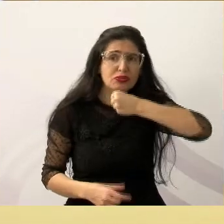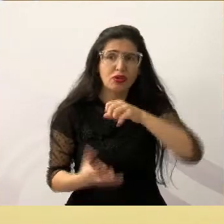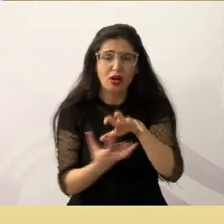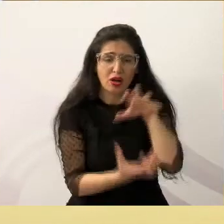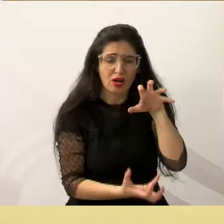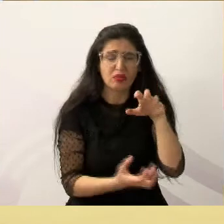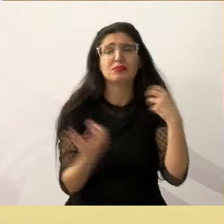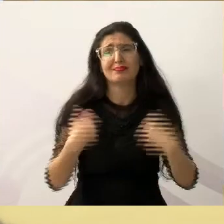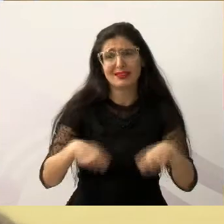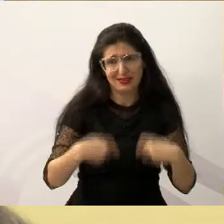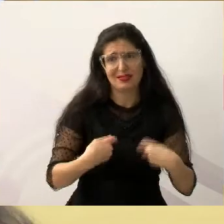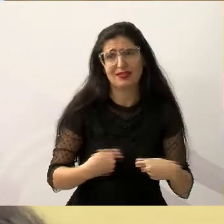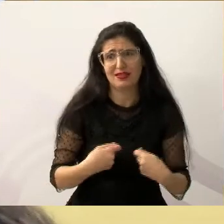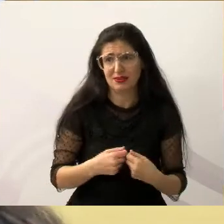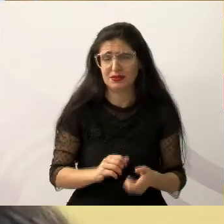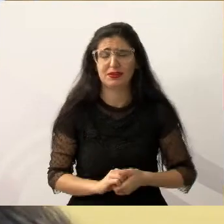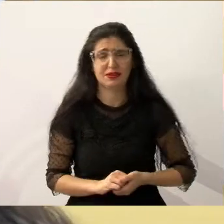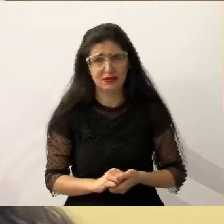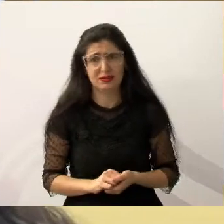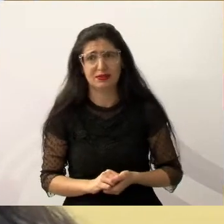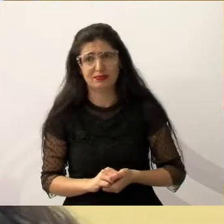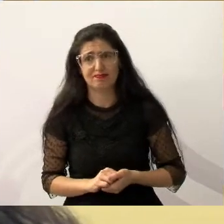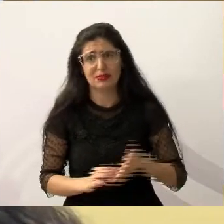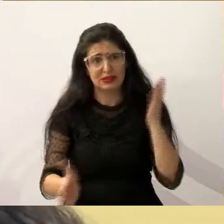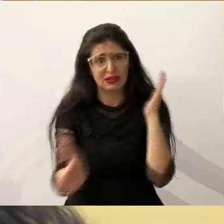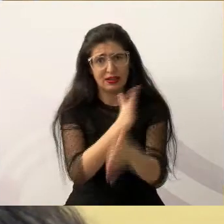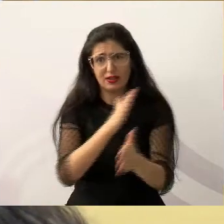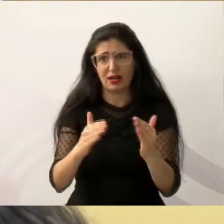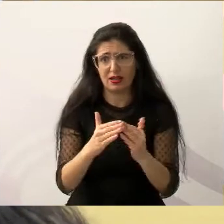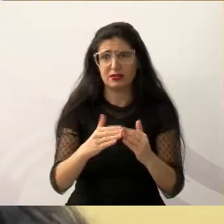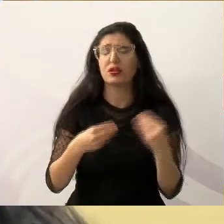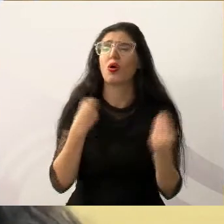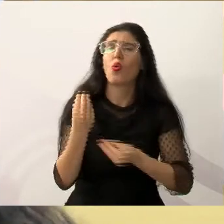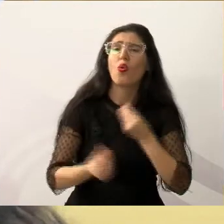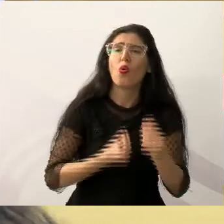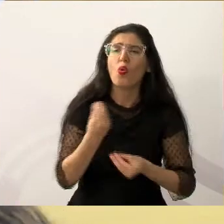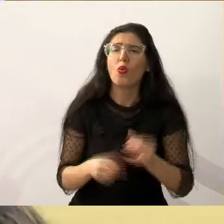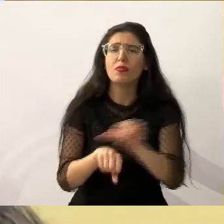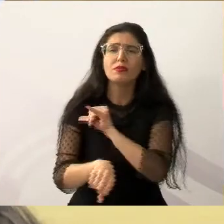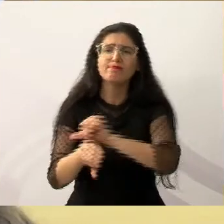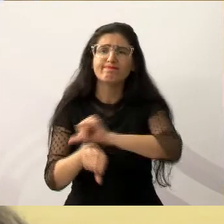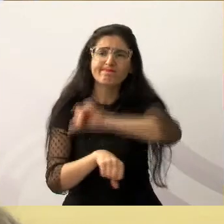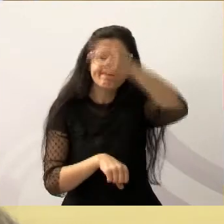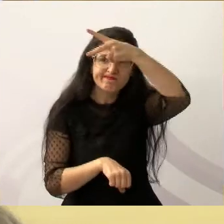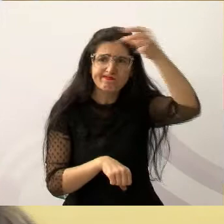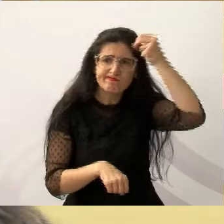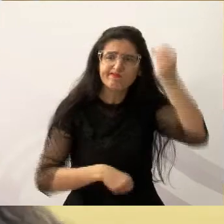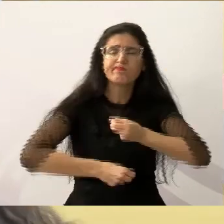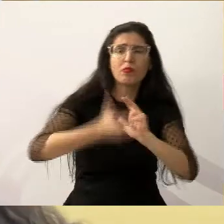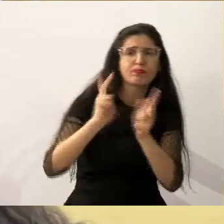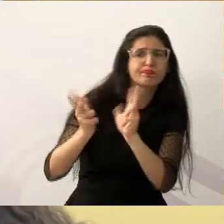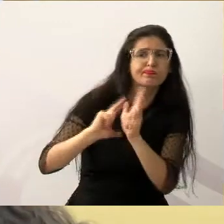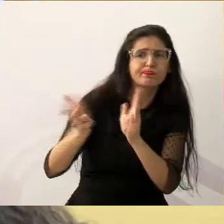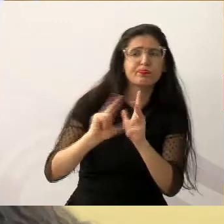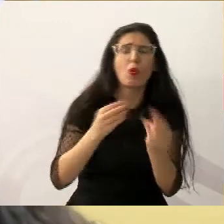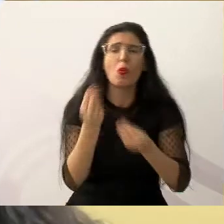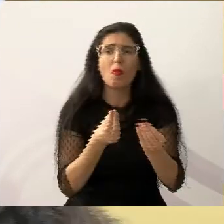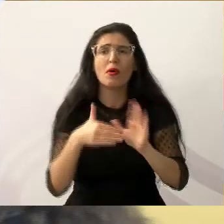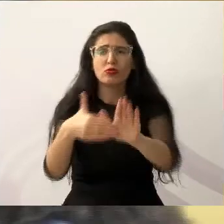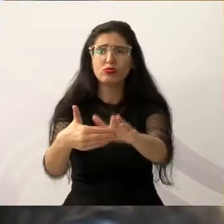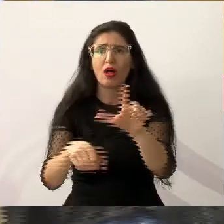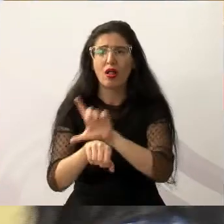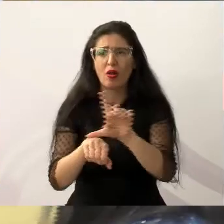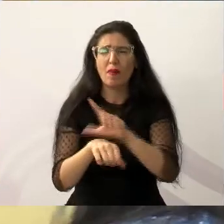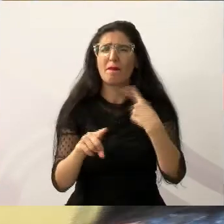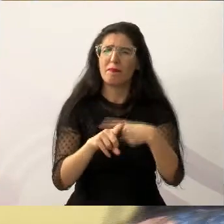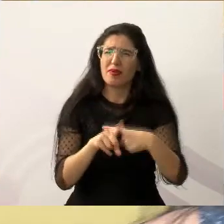prefeito, para que ele pense numa forma de colaborar com os comerciantes, porque se as pessoas já estão saindo